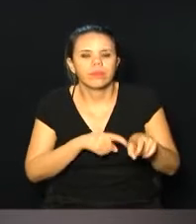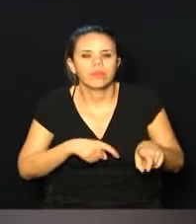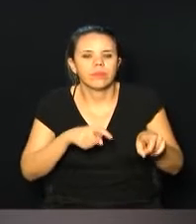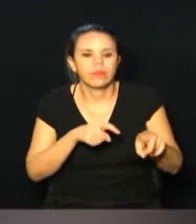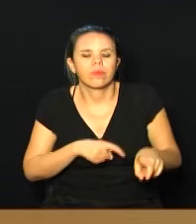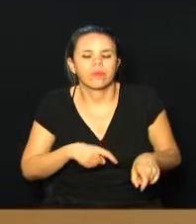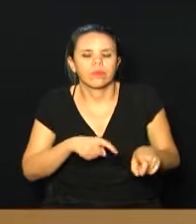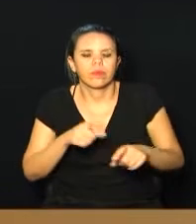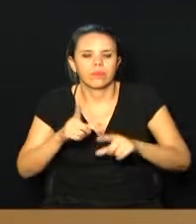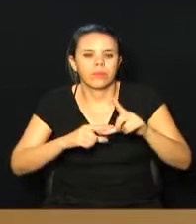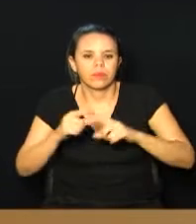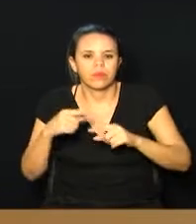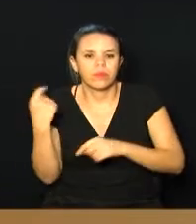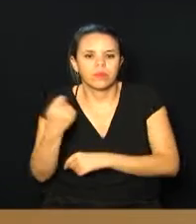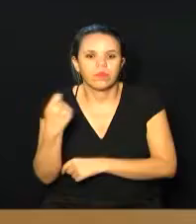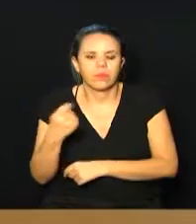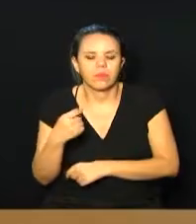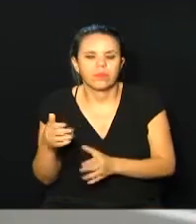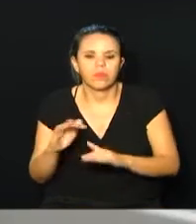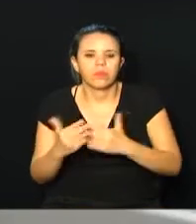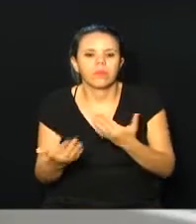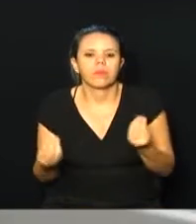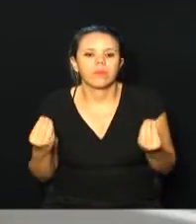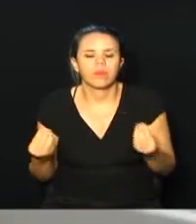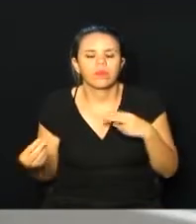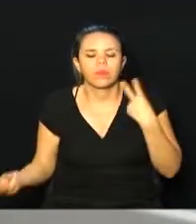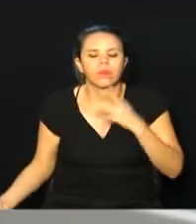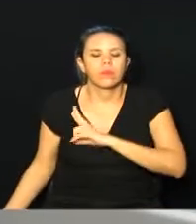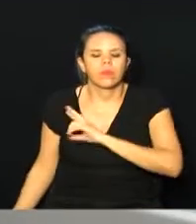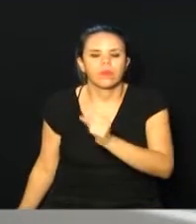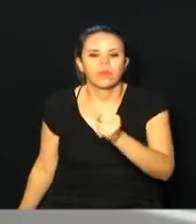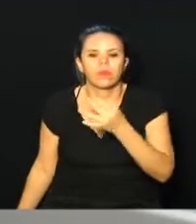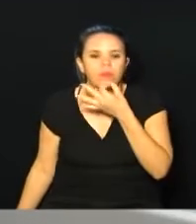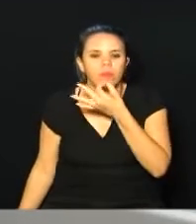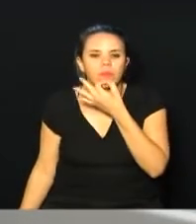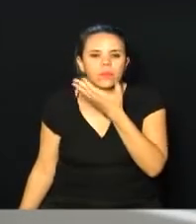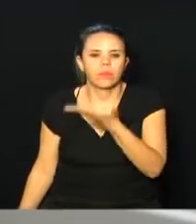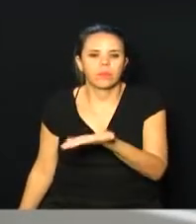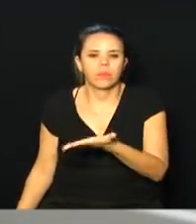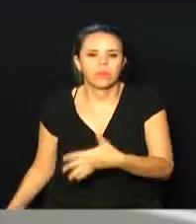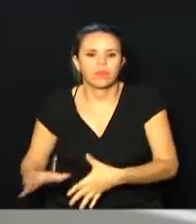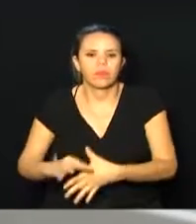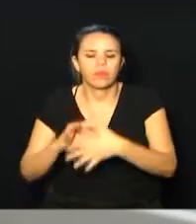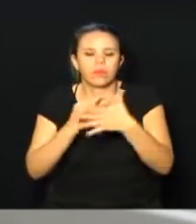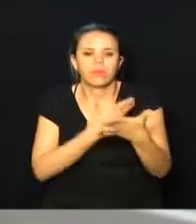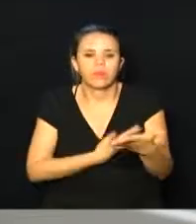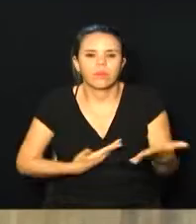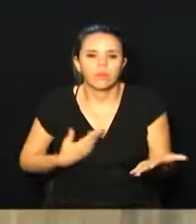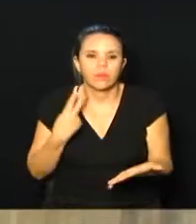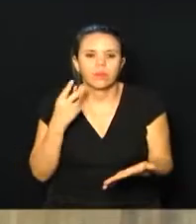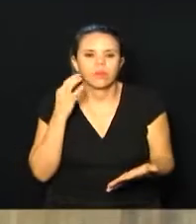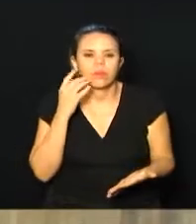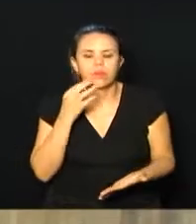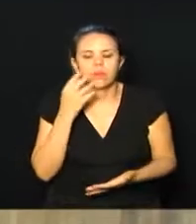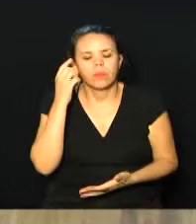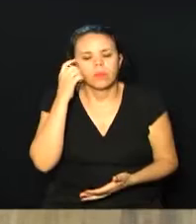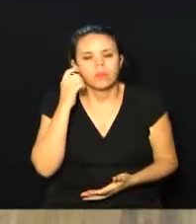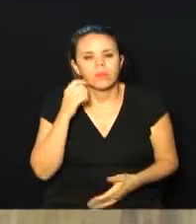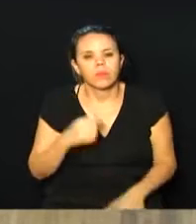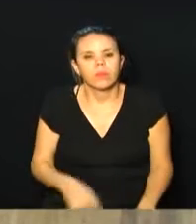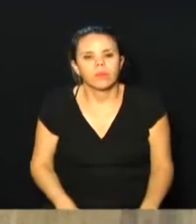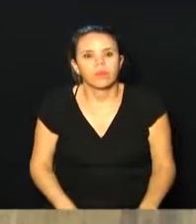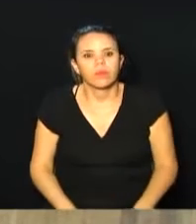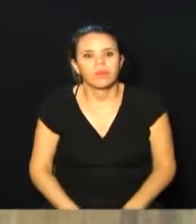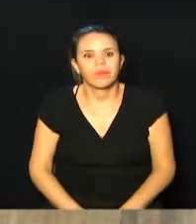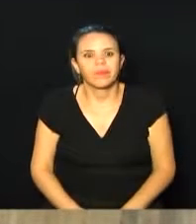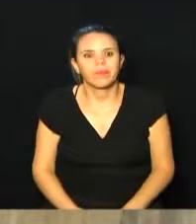Sul. Agora, vereador Rossini, o senhor é líder de governo, como o vereador Igor já mencionou, e